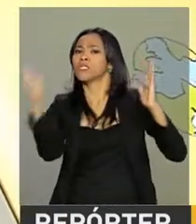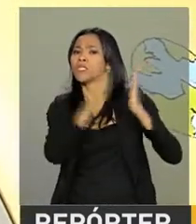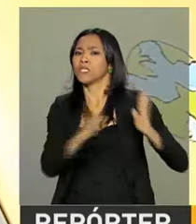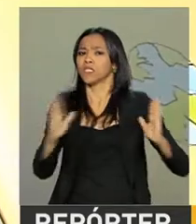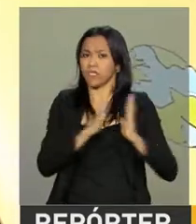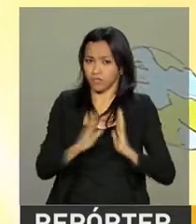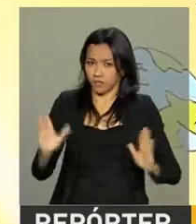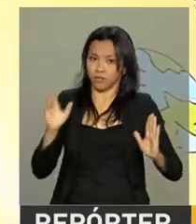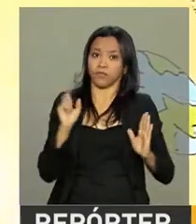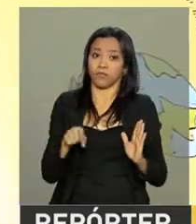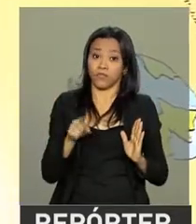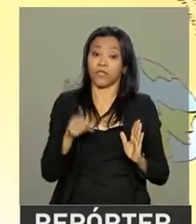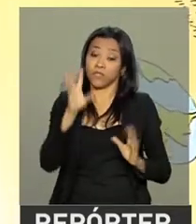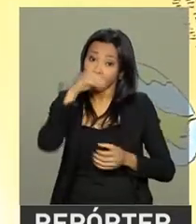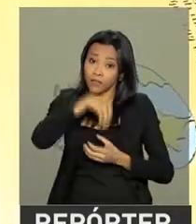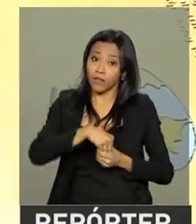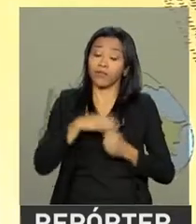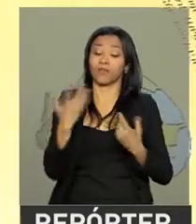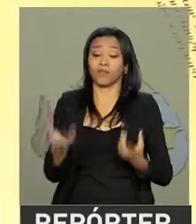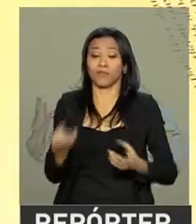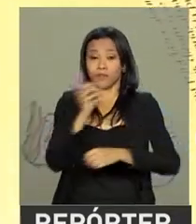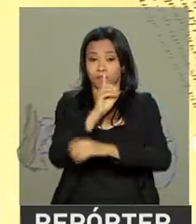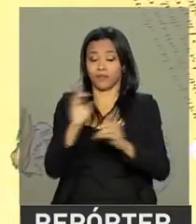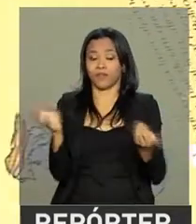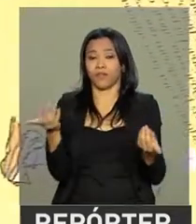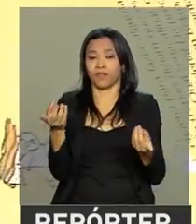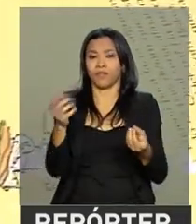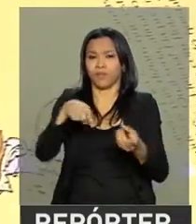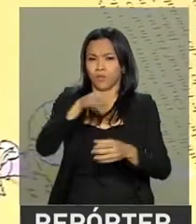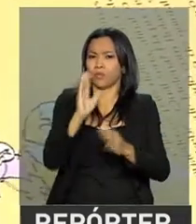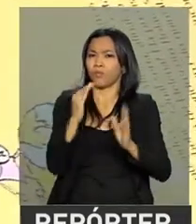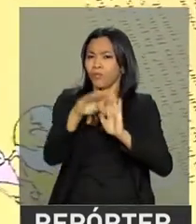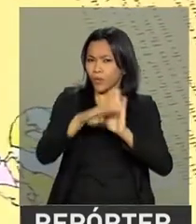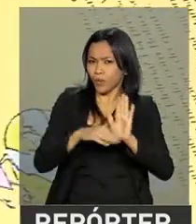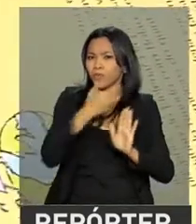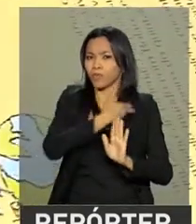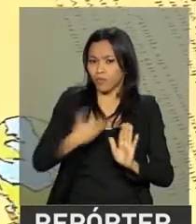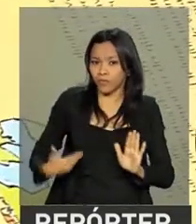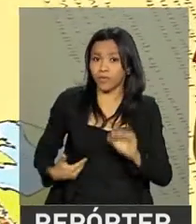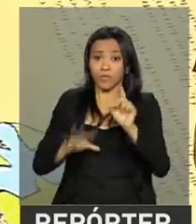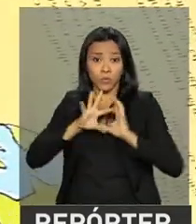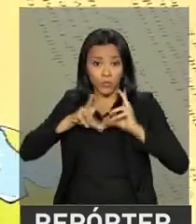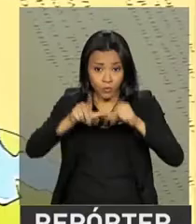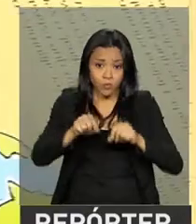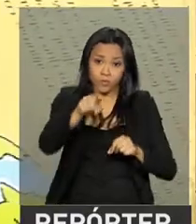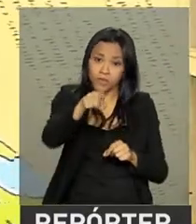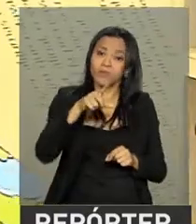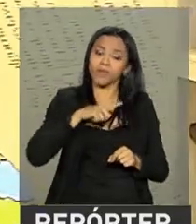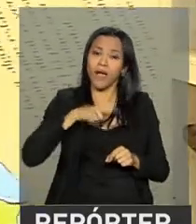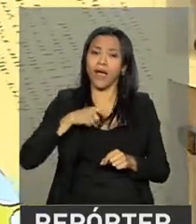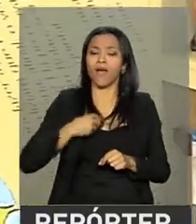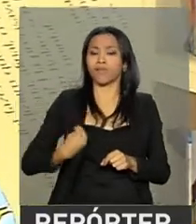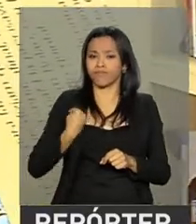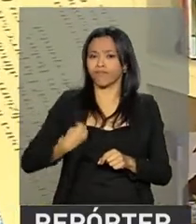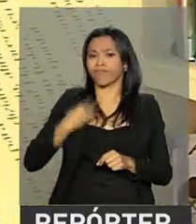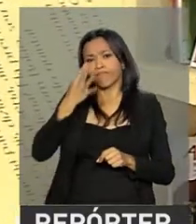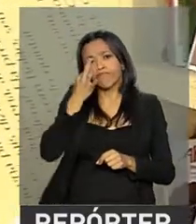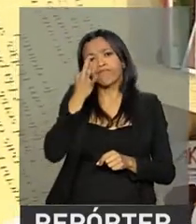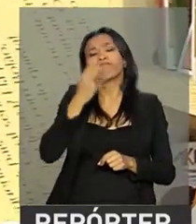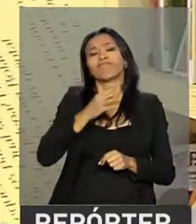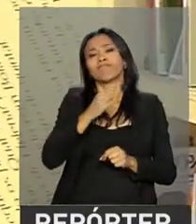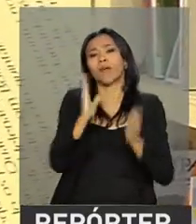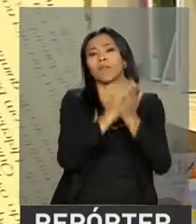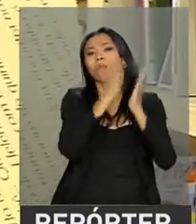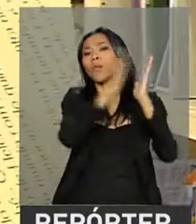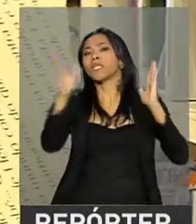do Livro e do Material Didático. E é graças a esse programa que todo esse acervo está presente nas bibliotecas das escolas